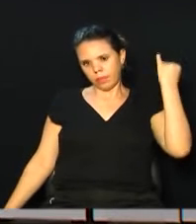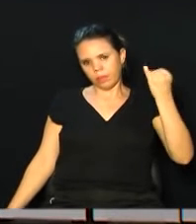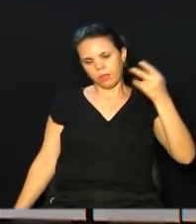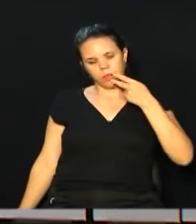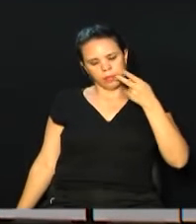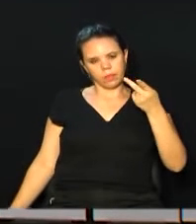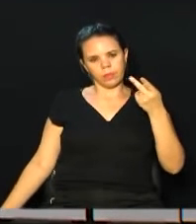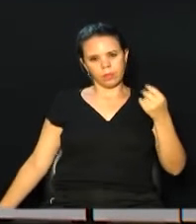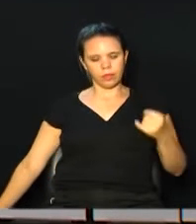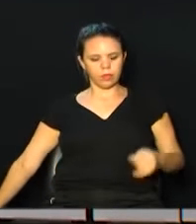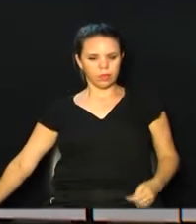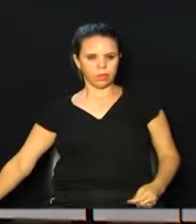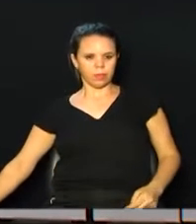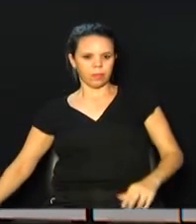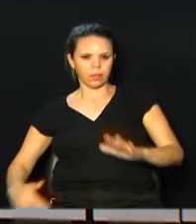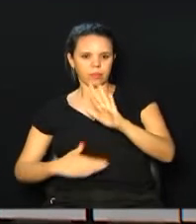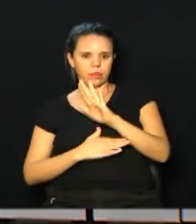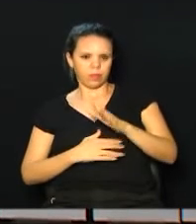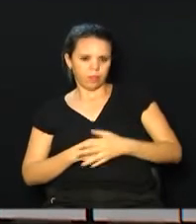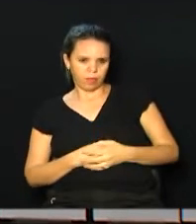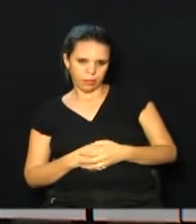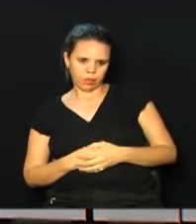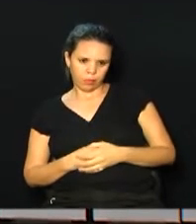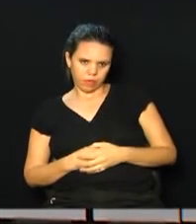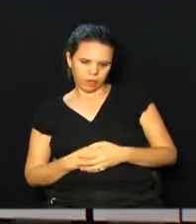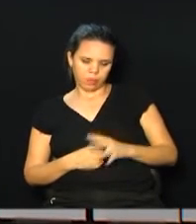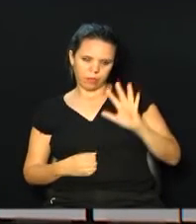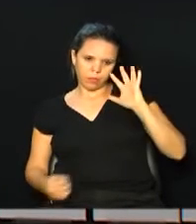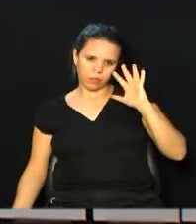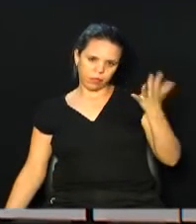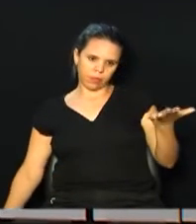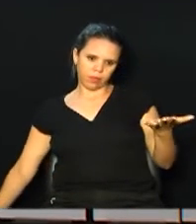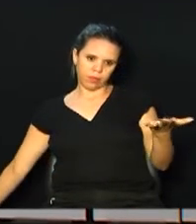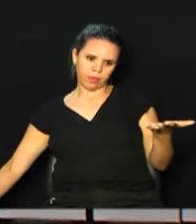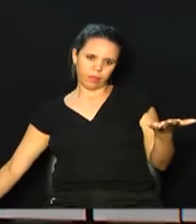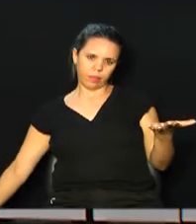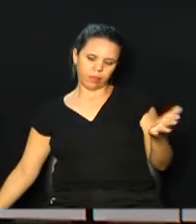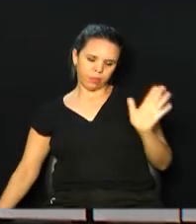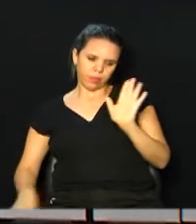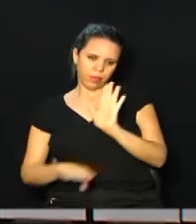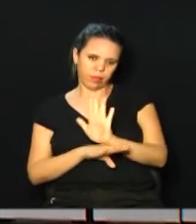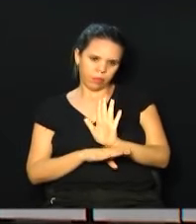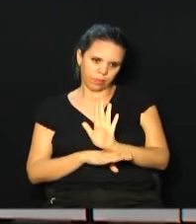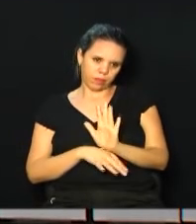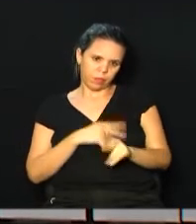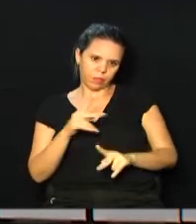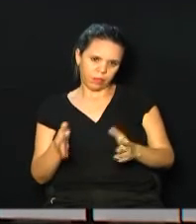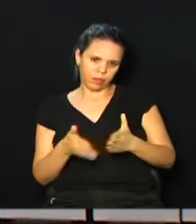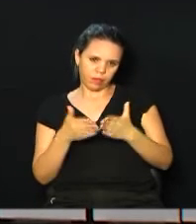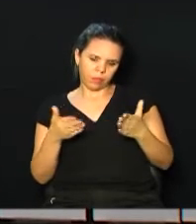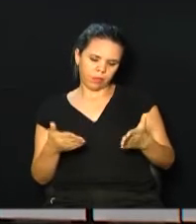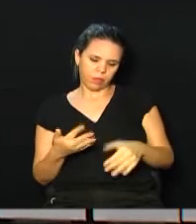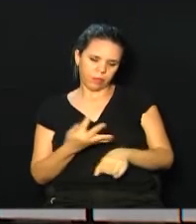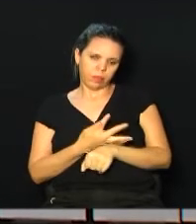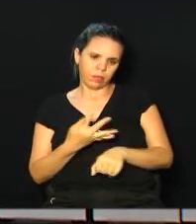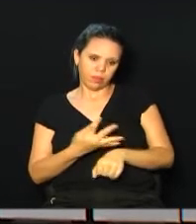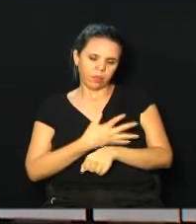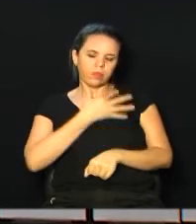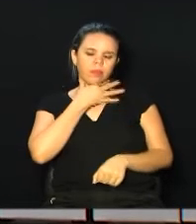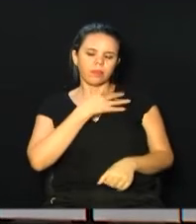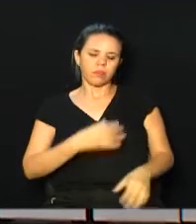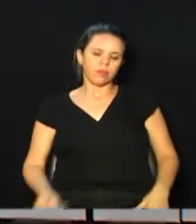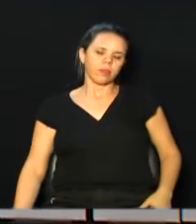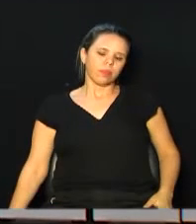a importância da Câmara Municipal na solução e na ajuda para esse pessoal que está passando por algum desses